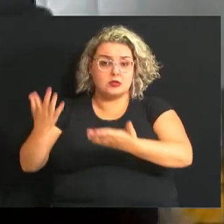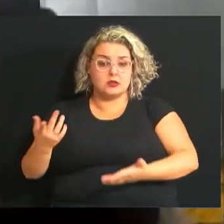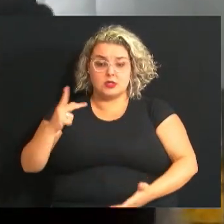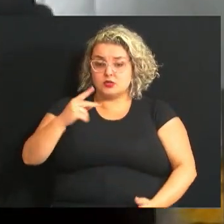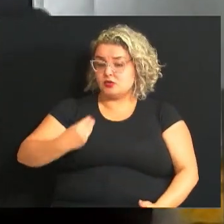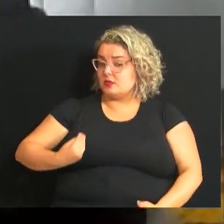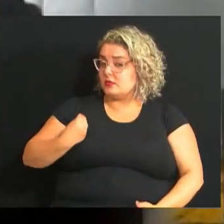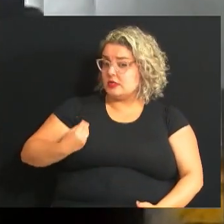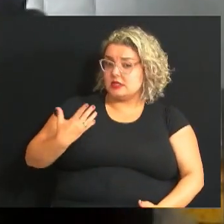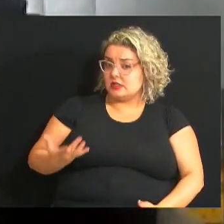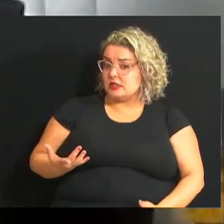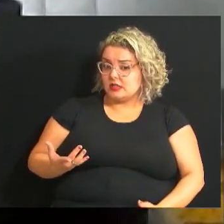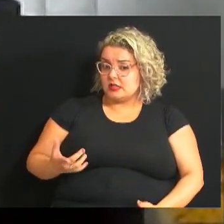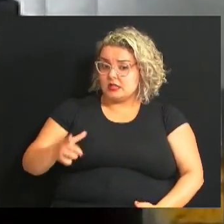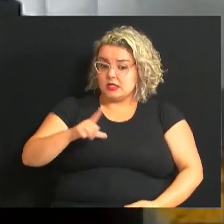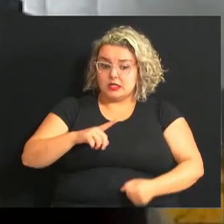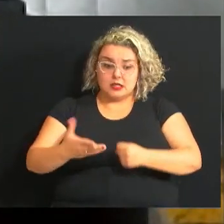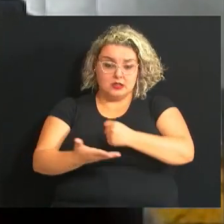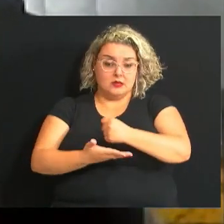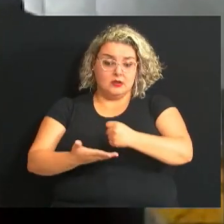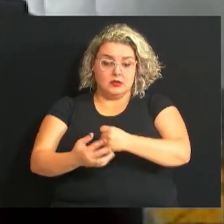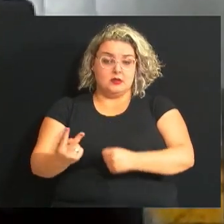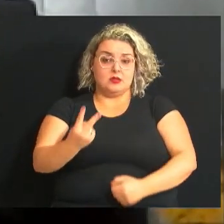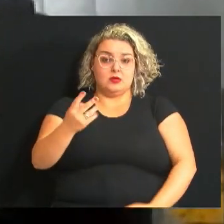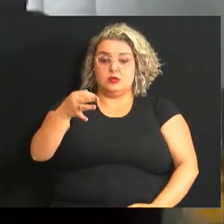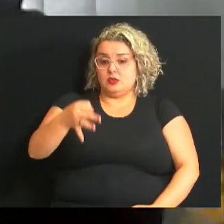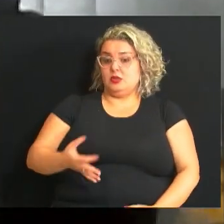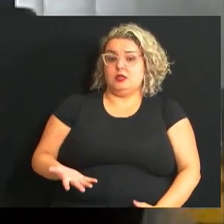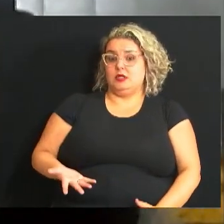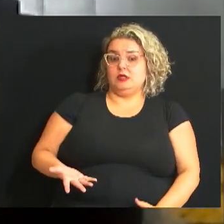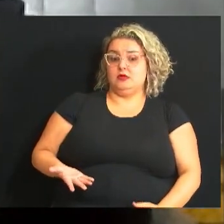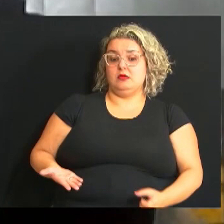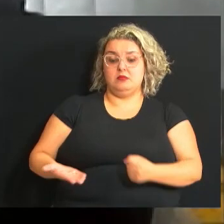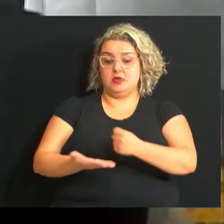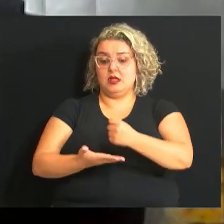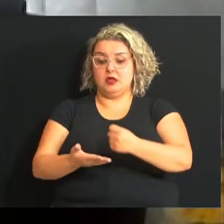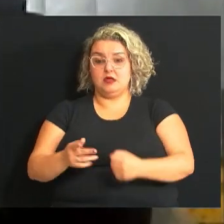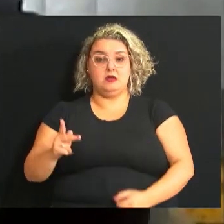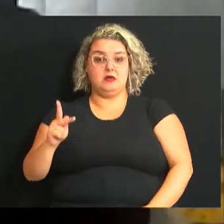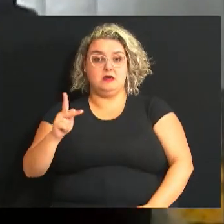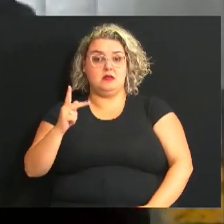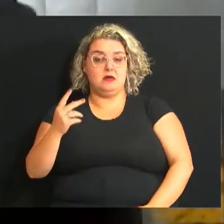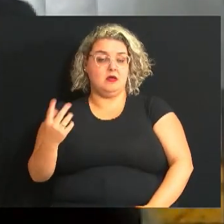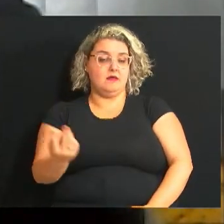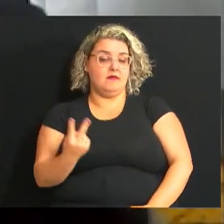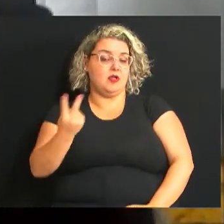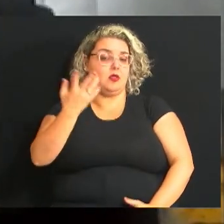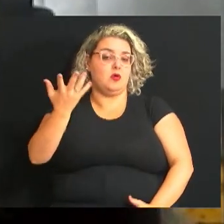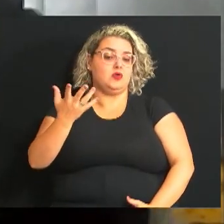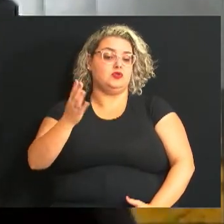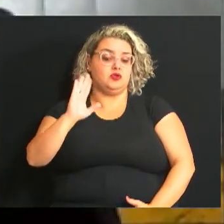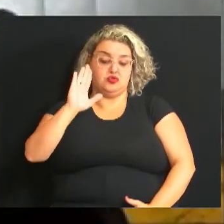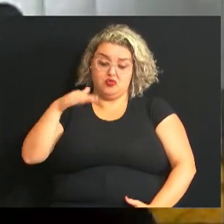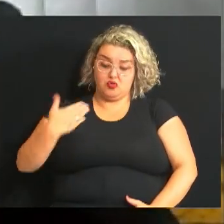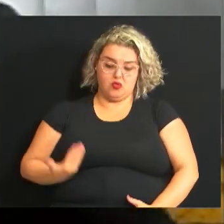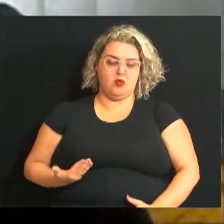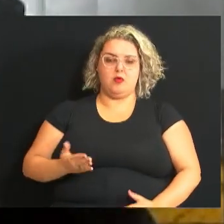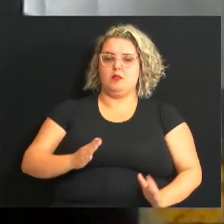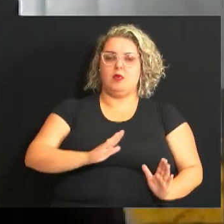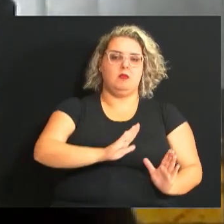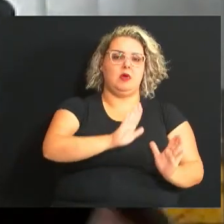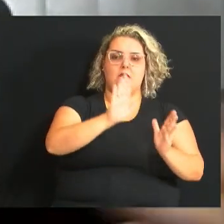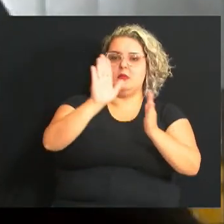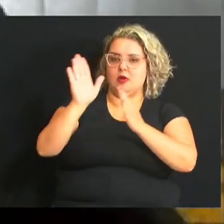ter princípios e valores corretos, princípios e valores de honra, né? Que vai te guiar ali para você ter uma